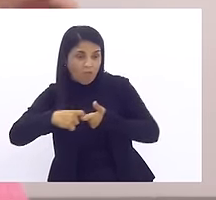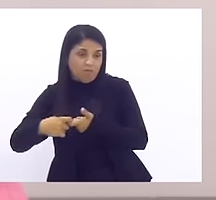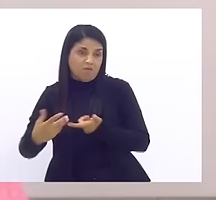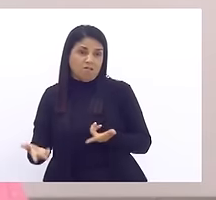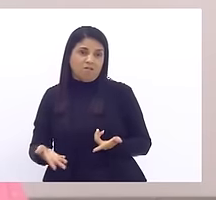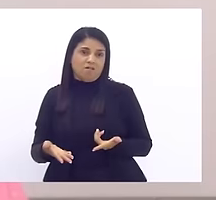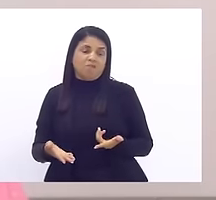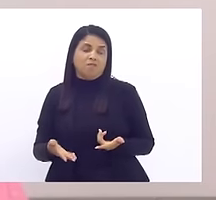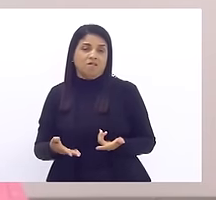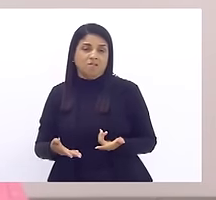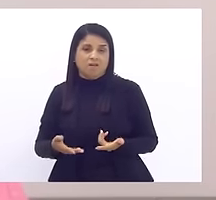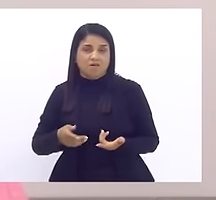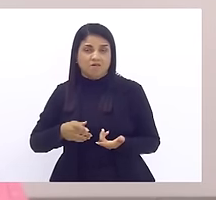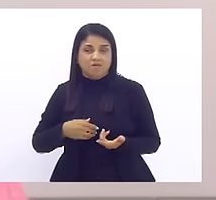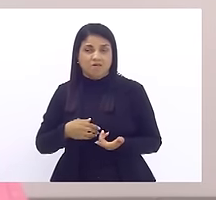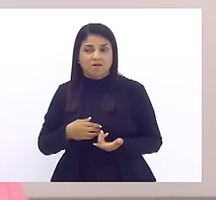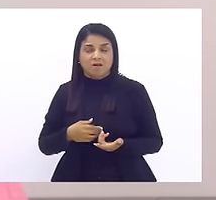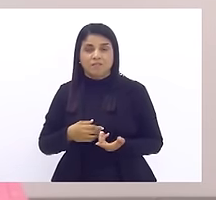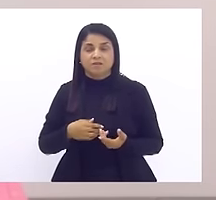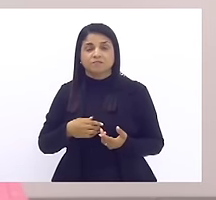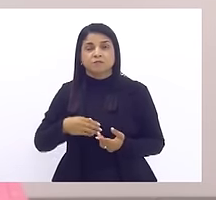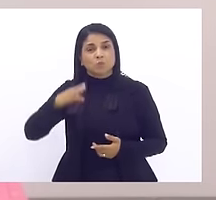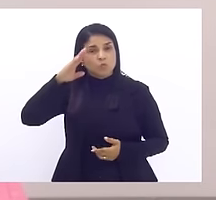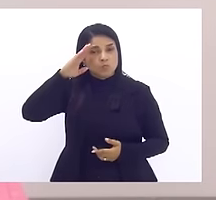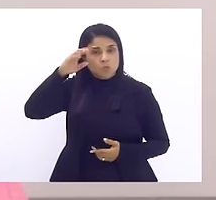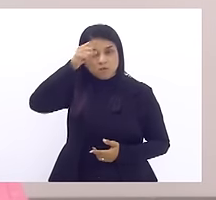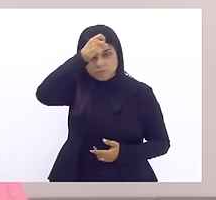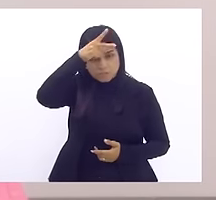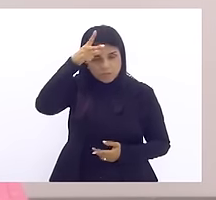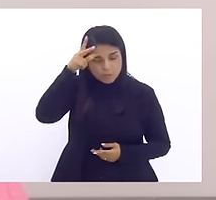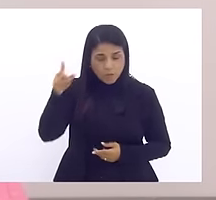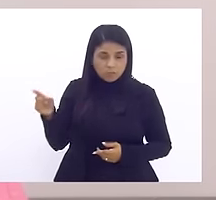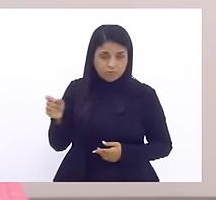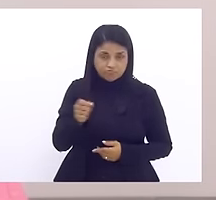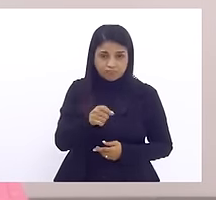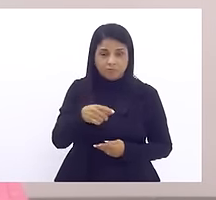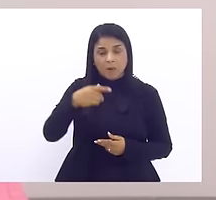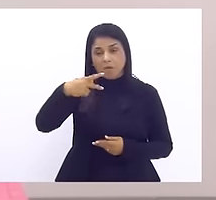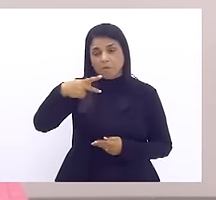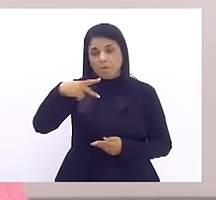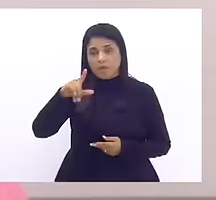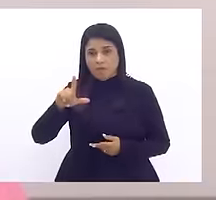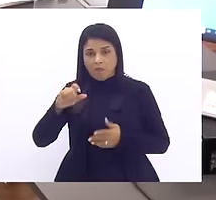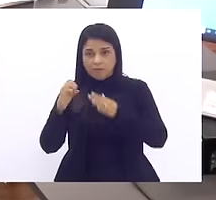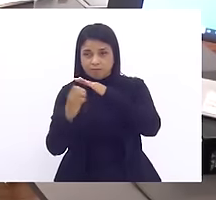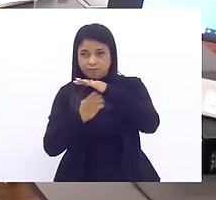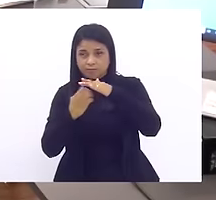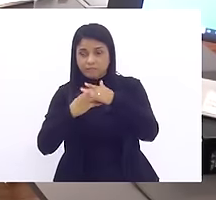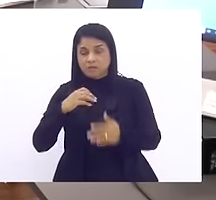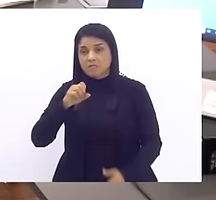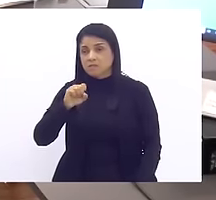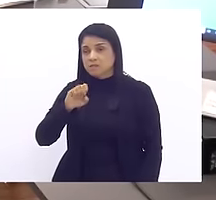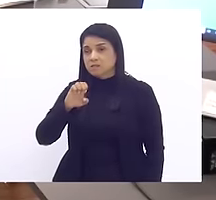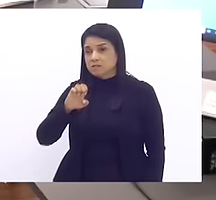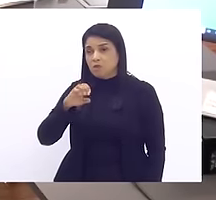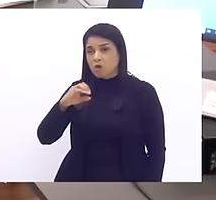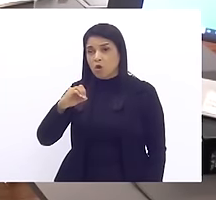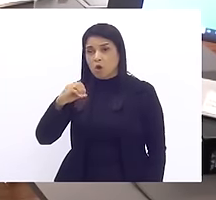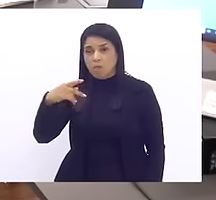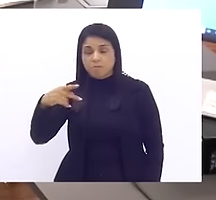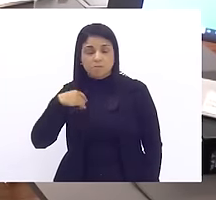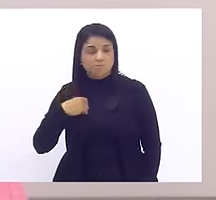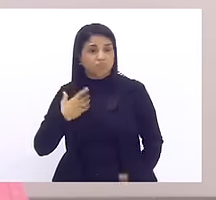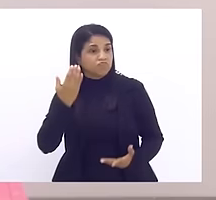numa presença ali guarda municipal a pele junto é óbvio junto não entendi nada ou seja